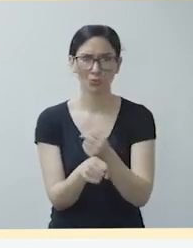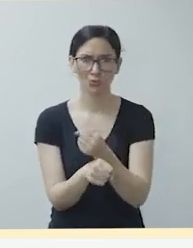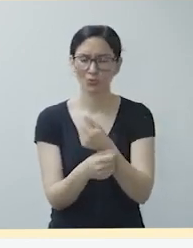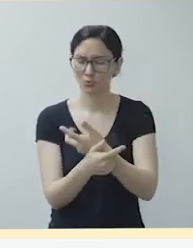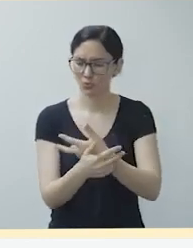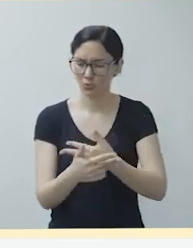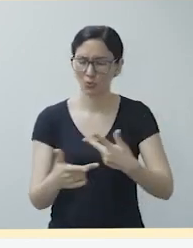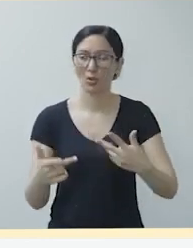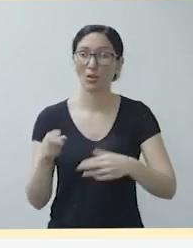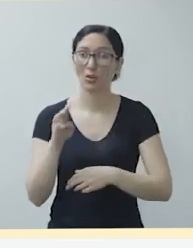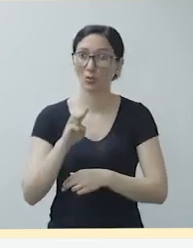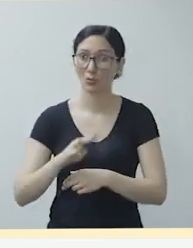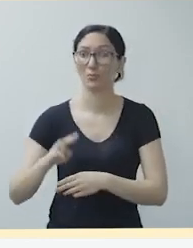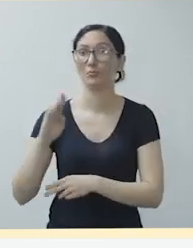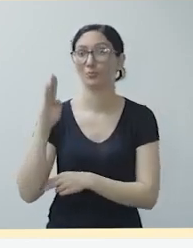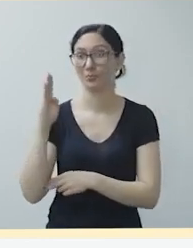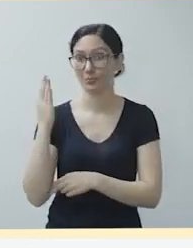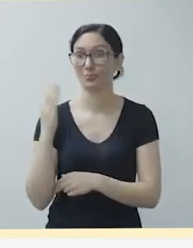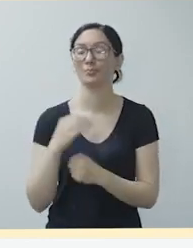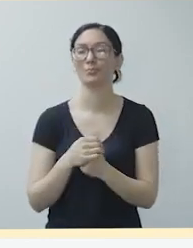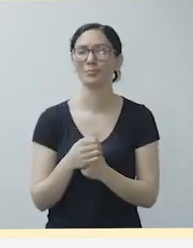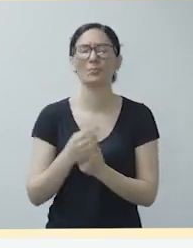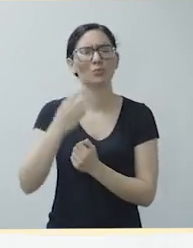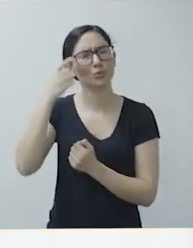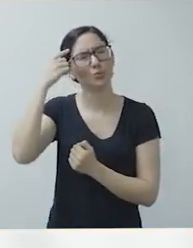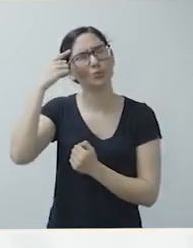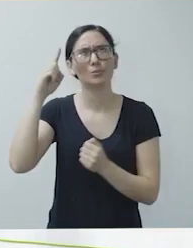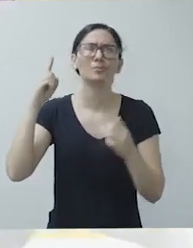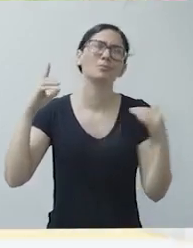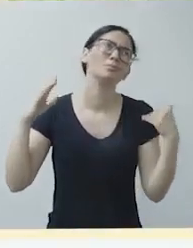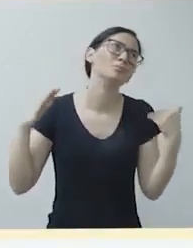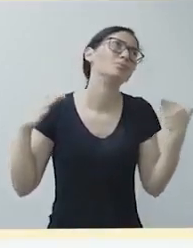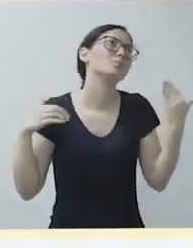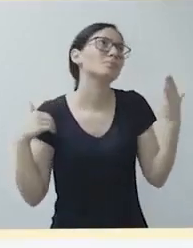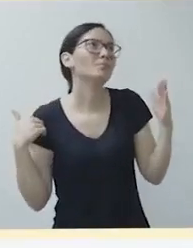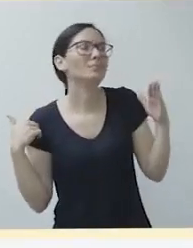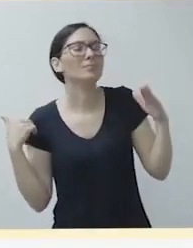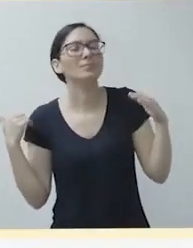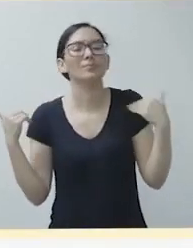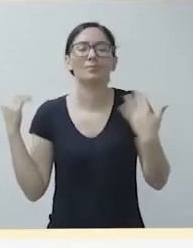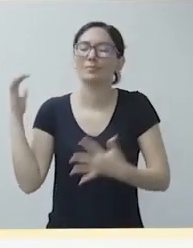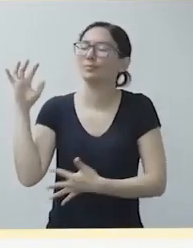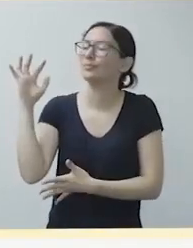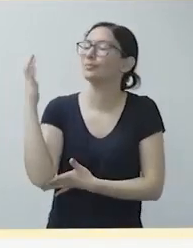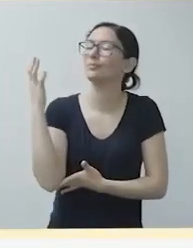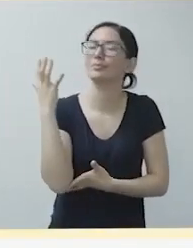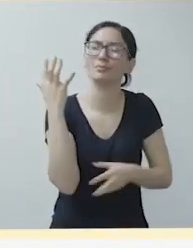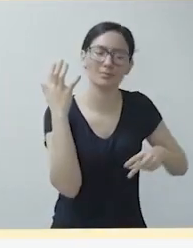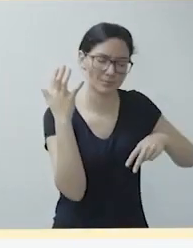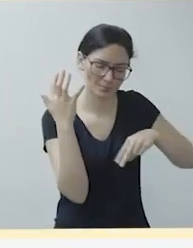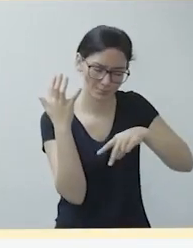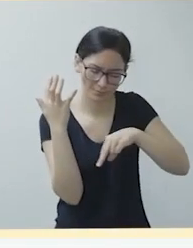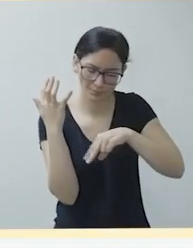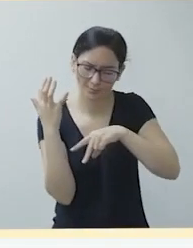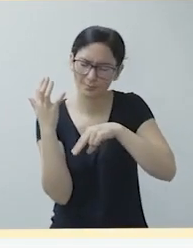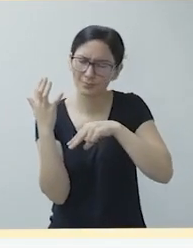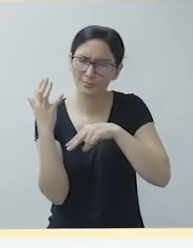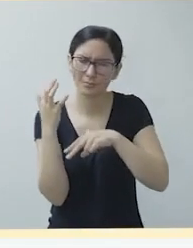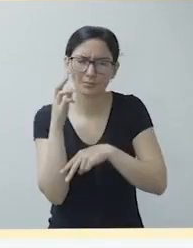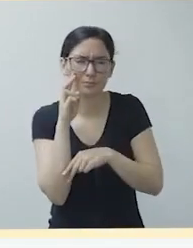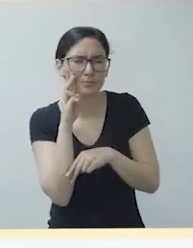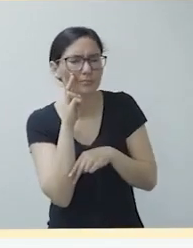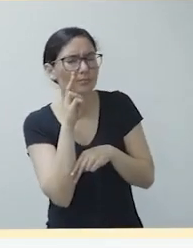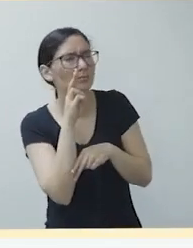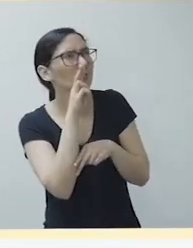madeira. E um dia ele estava passeando pela floresta e ele, olha só,